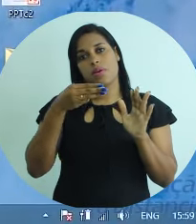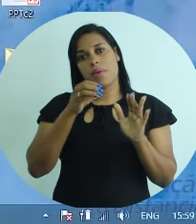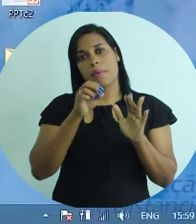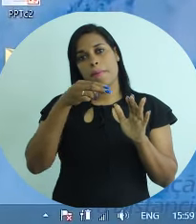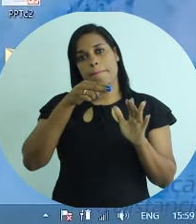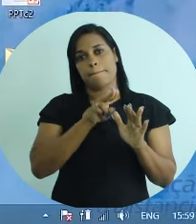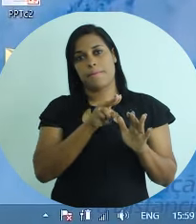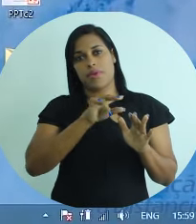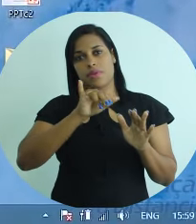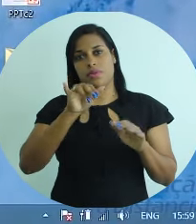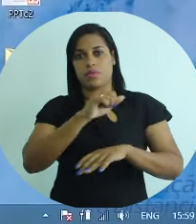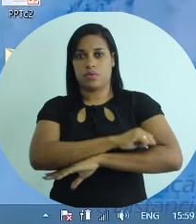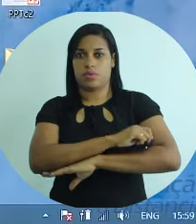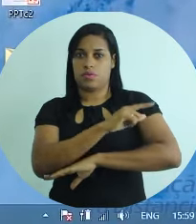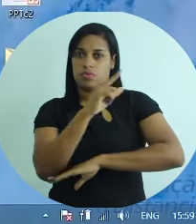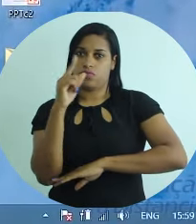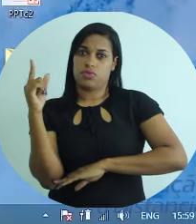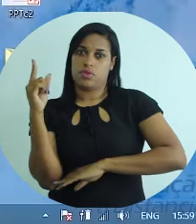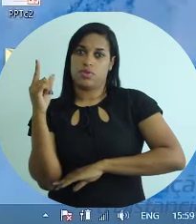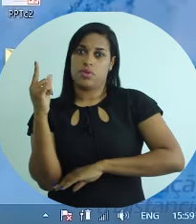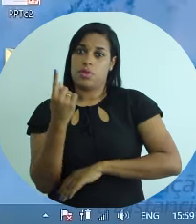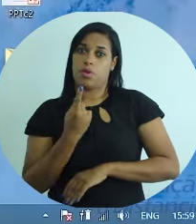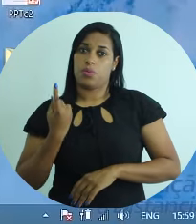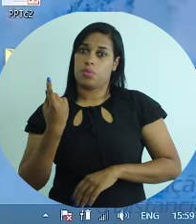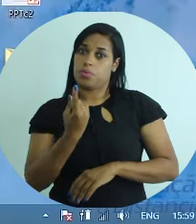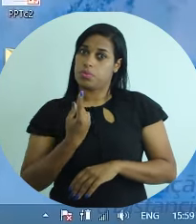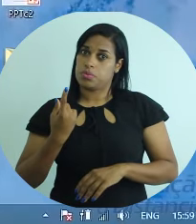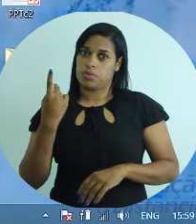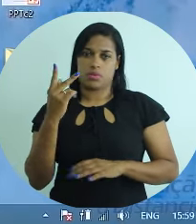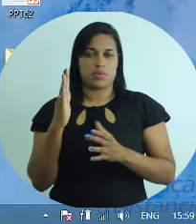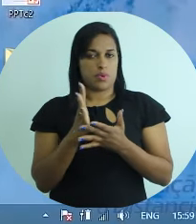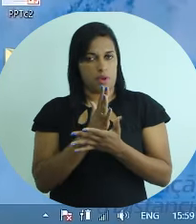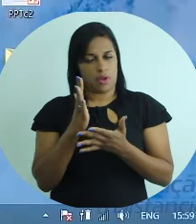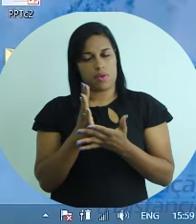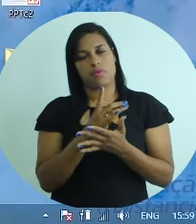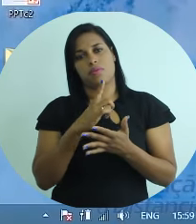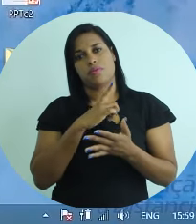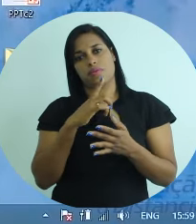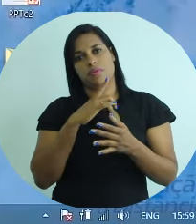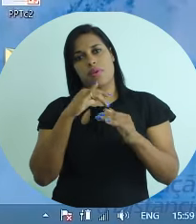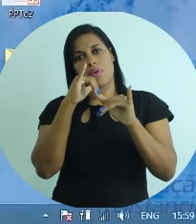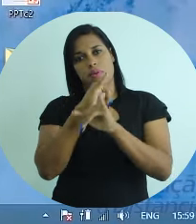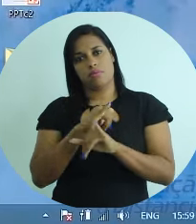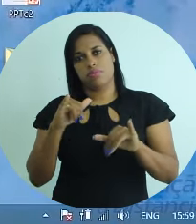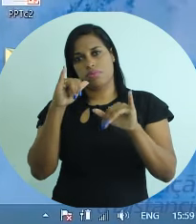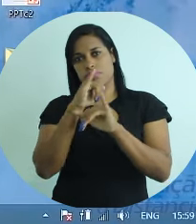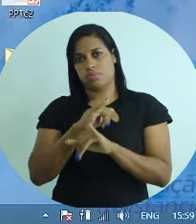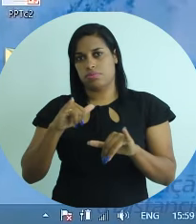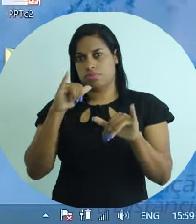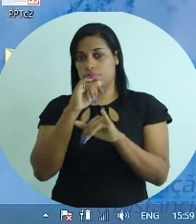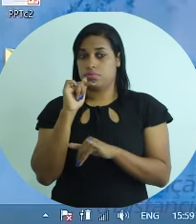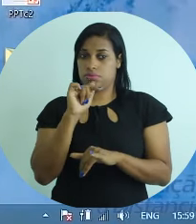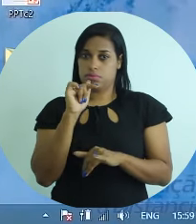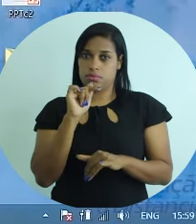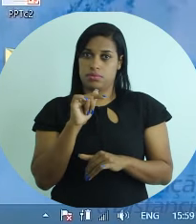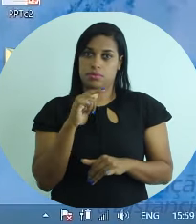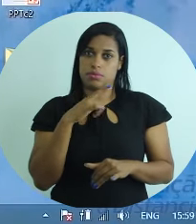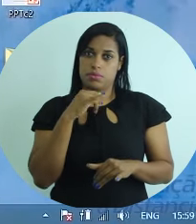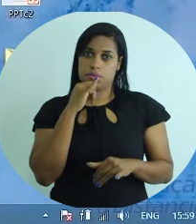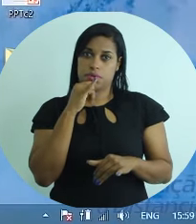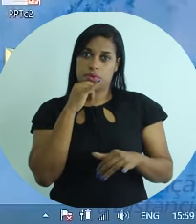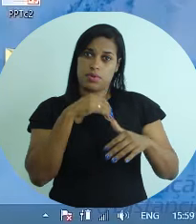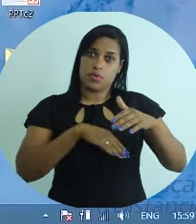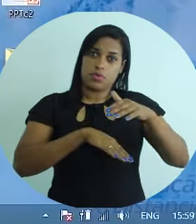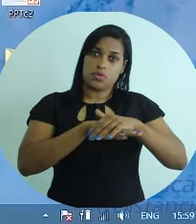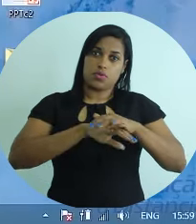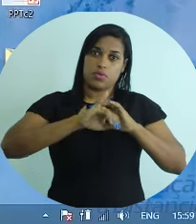janela, esse modo de janela única, que inclusive no seu caderno você tem uma indicação lá também, exatamente em relação a isso. Quando eu escolho lá